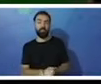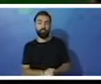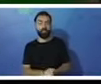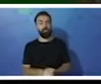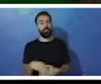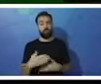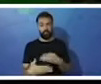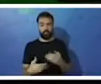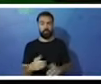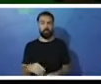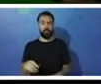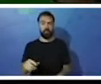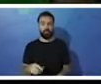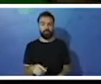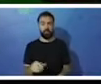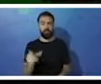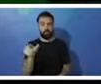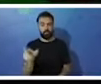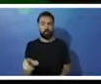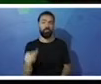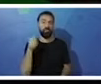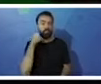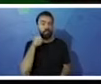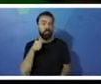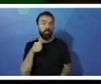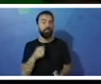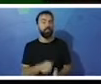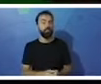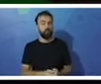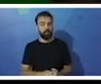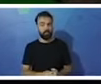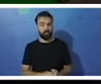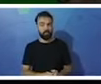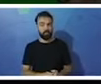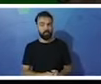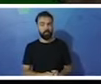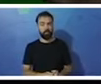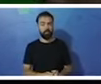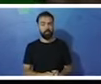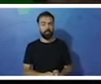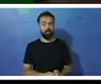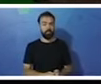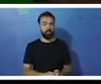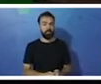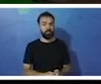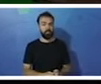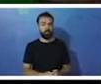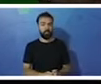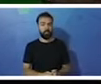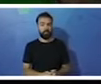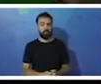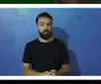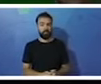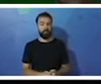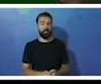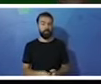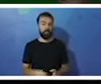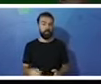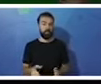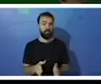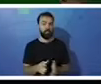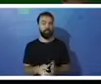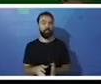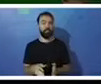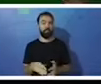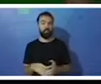depois, a Maria disse o seguinte: devo ter aproximadamente R$ 85 em minha